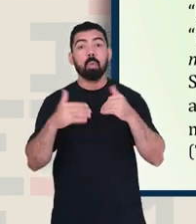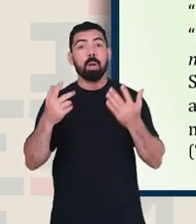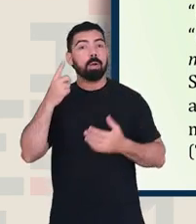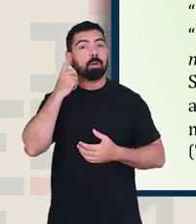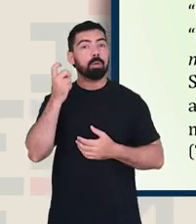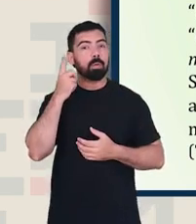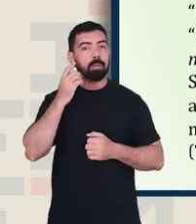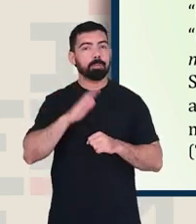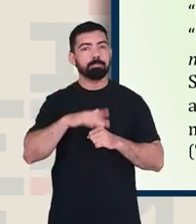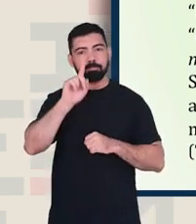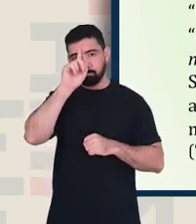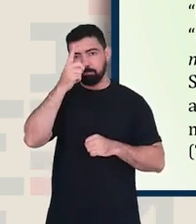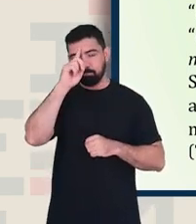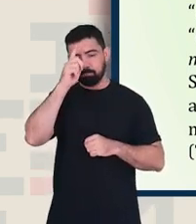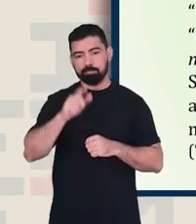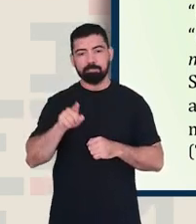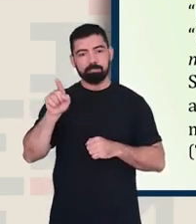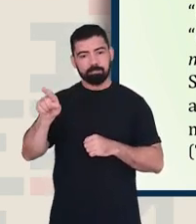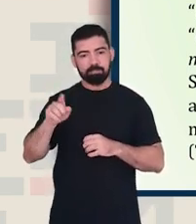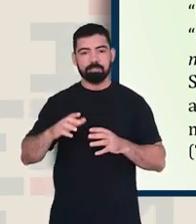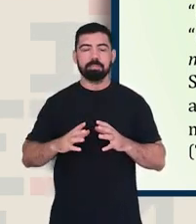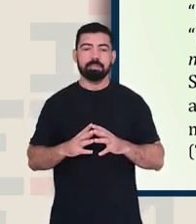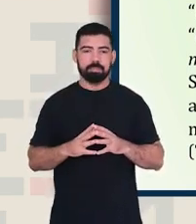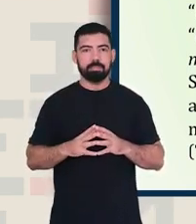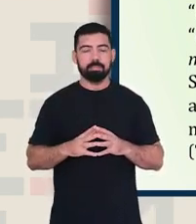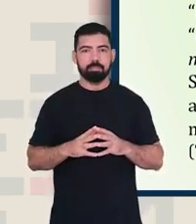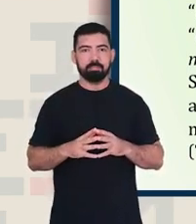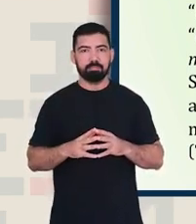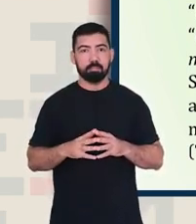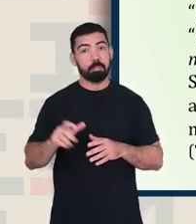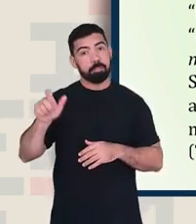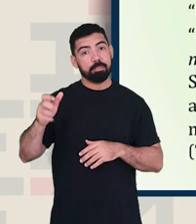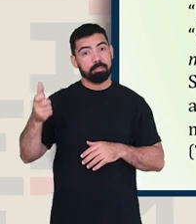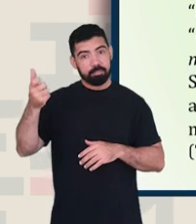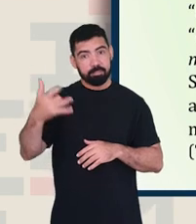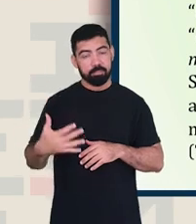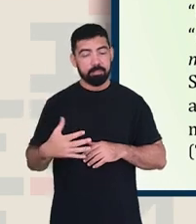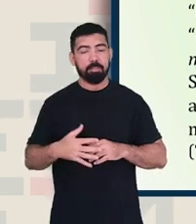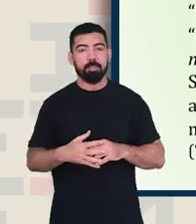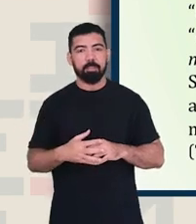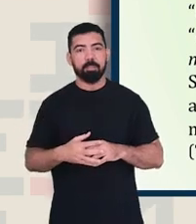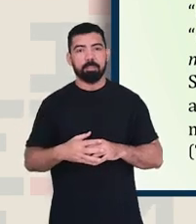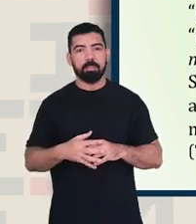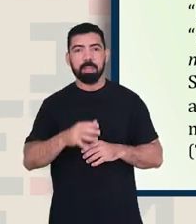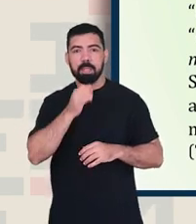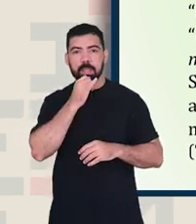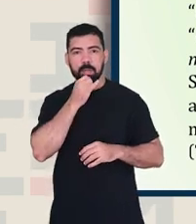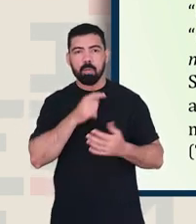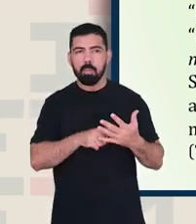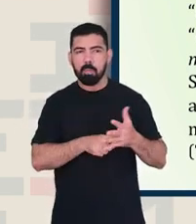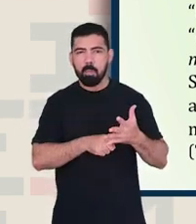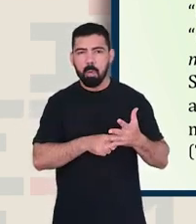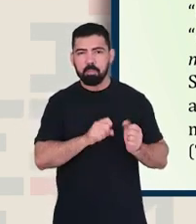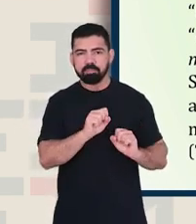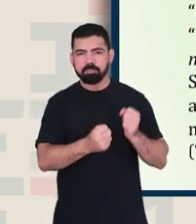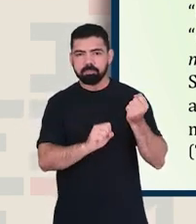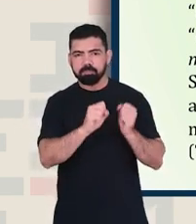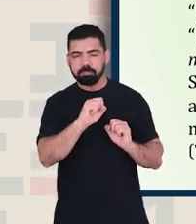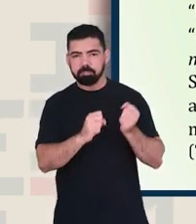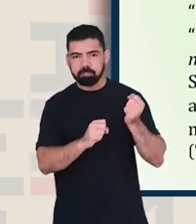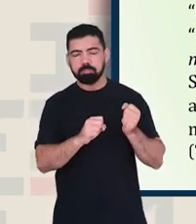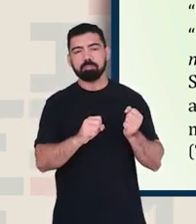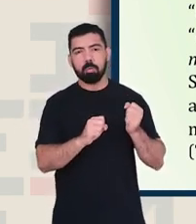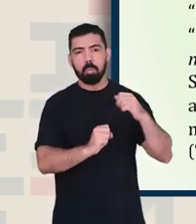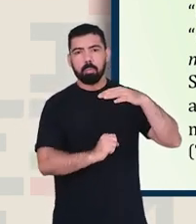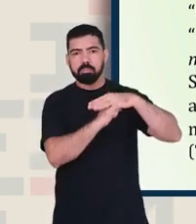sons idealizados por Russolo. Ele menciona murmúrio de motores, o palpitar das